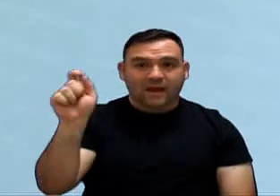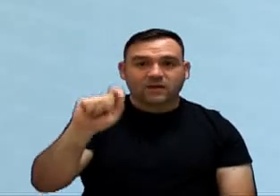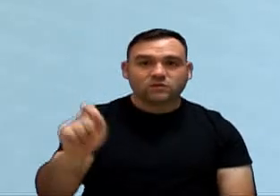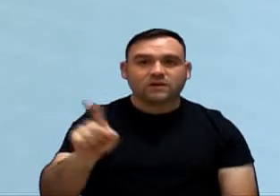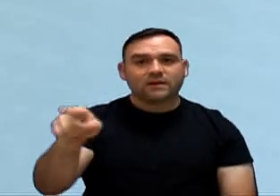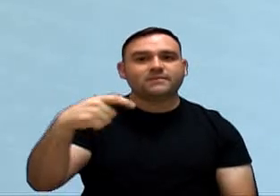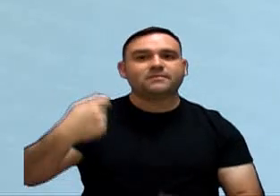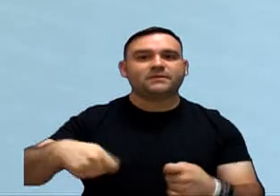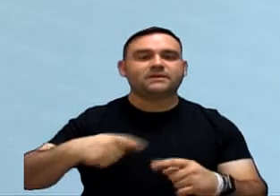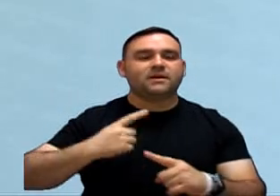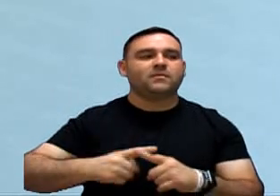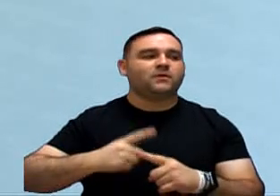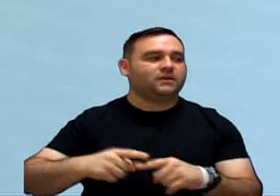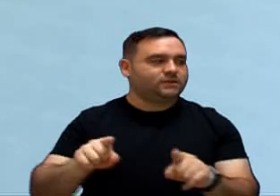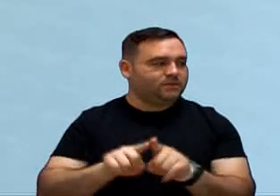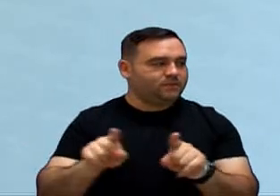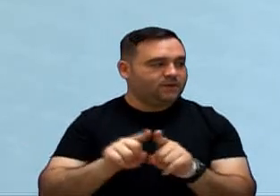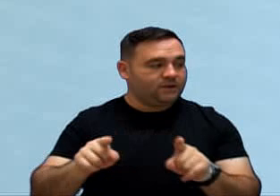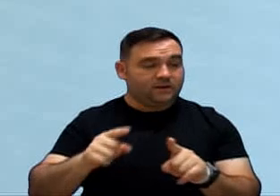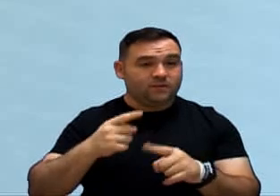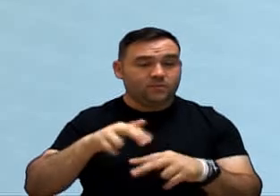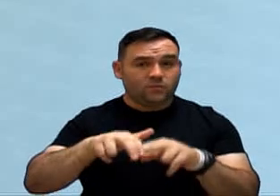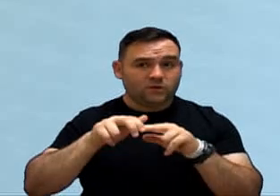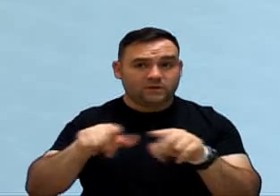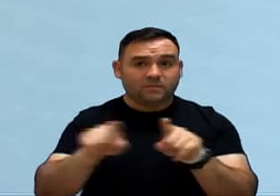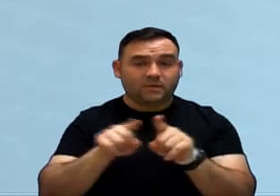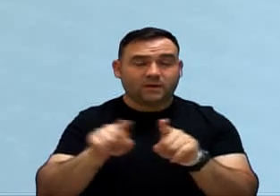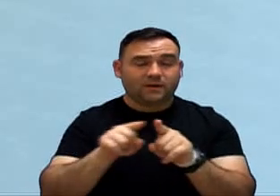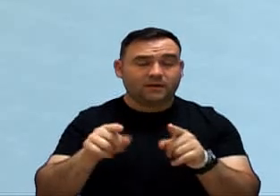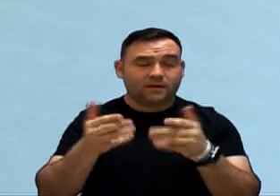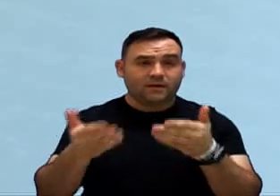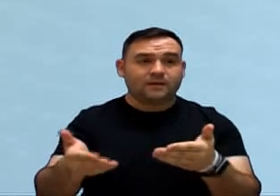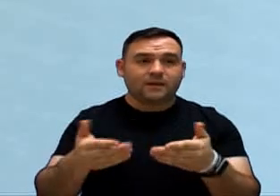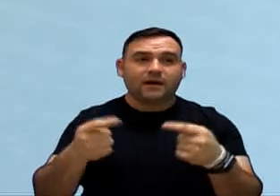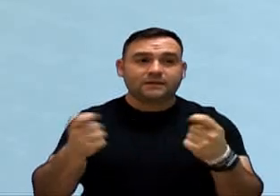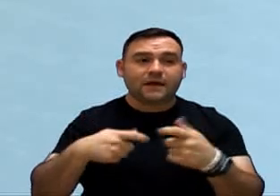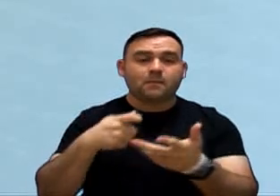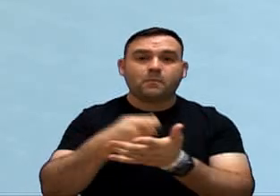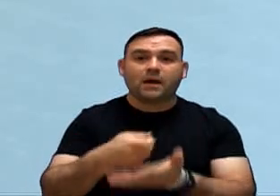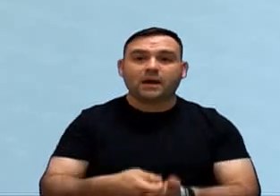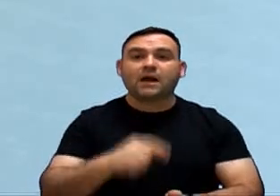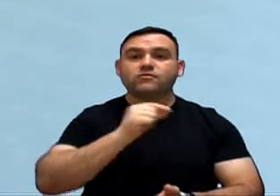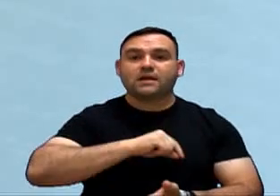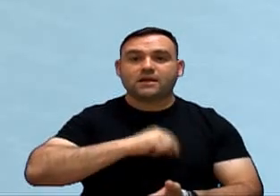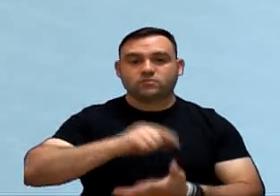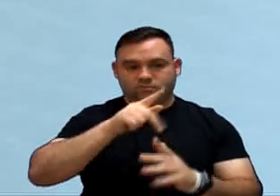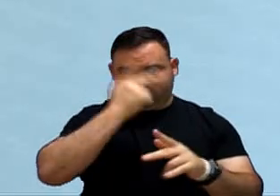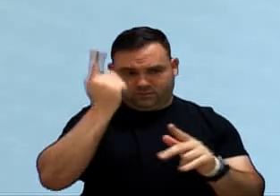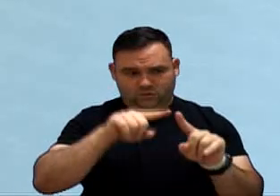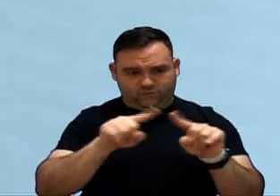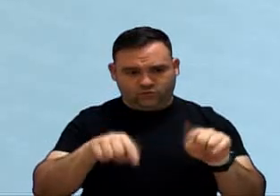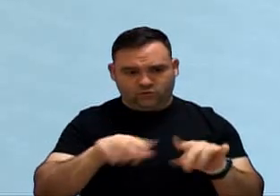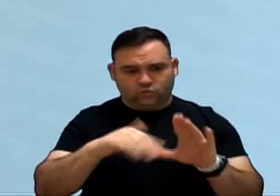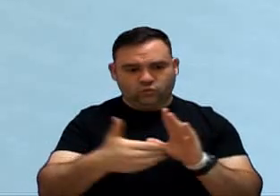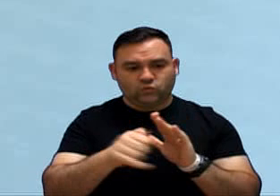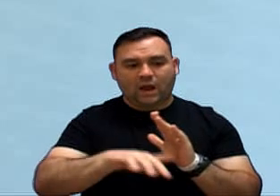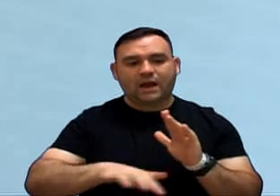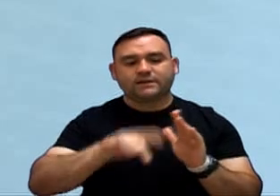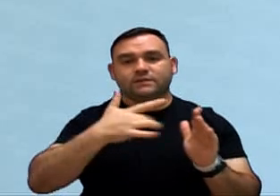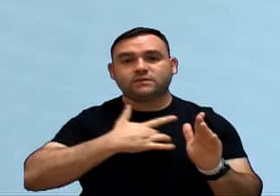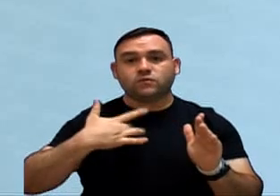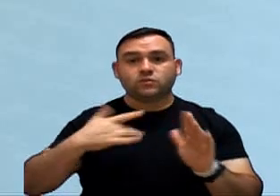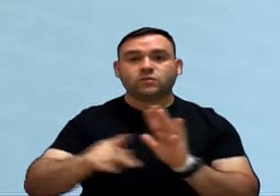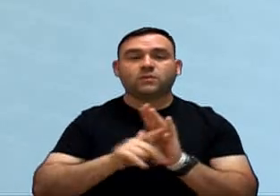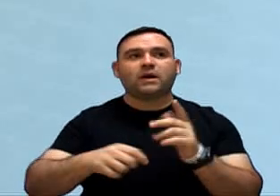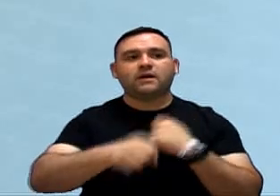e precisa. Tanto é que, até em função do pleito para poder pagar o reajuste do funcionalismo da área da saúde,